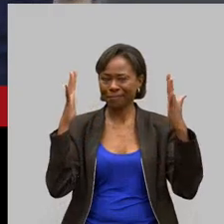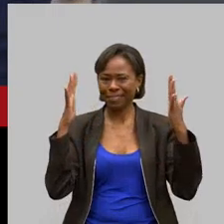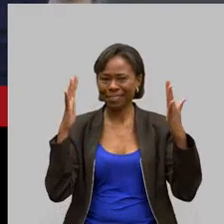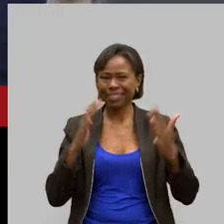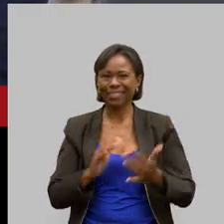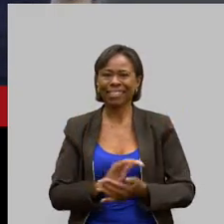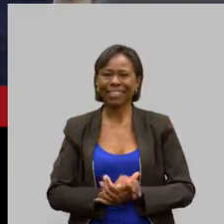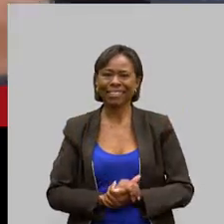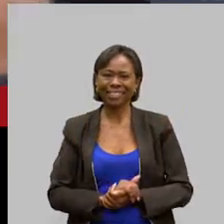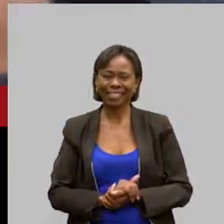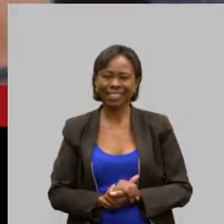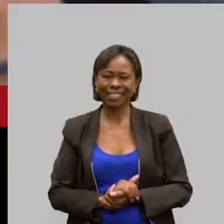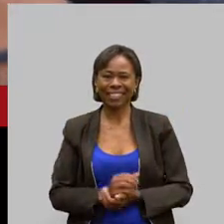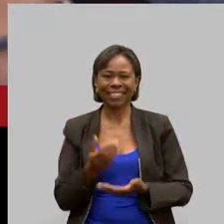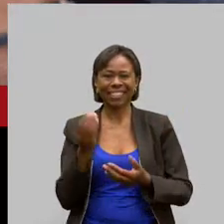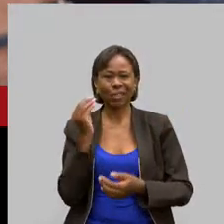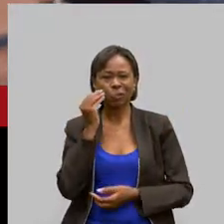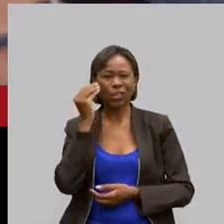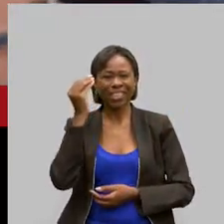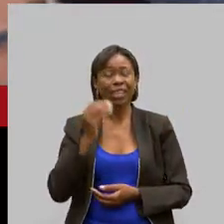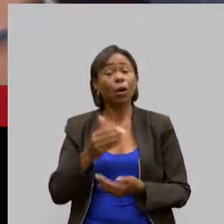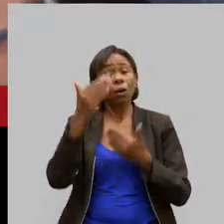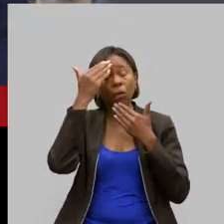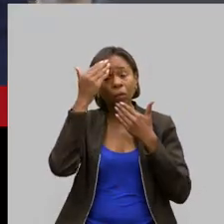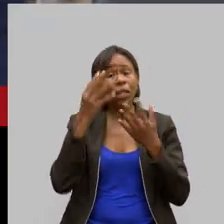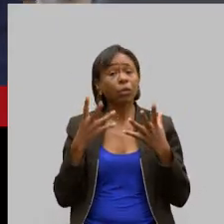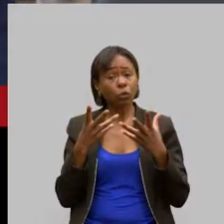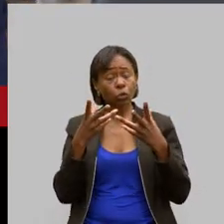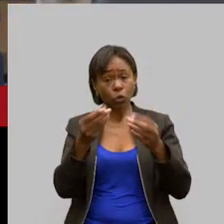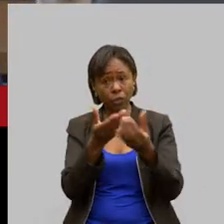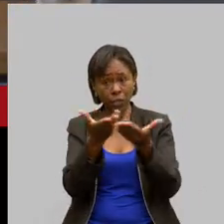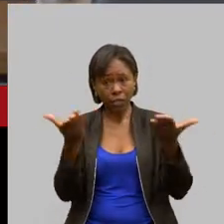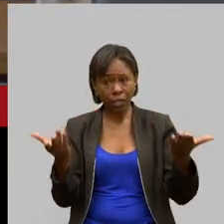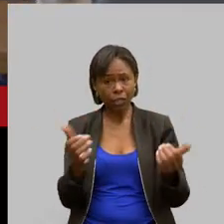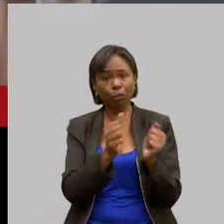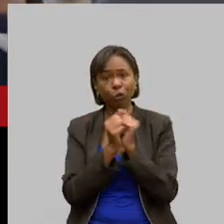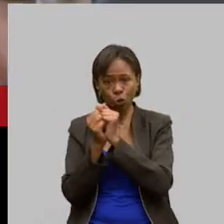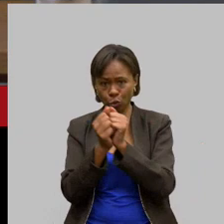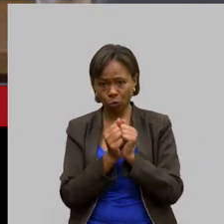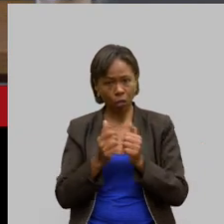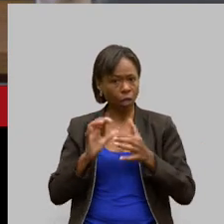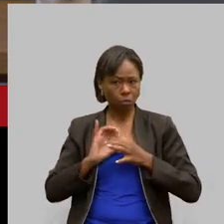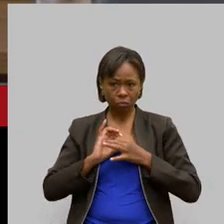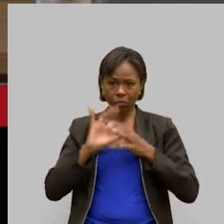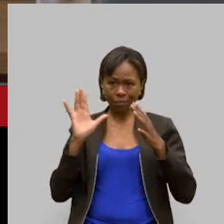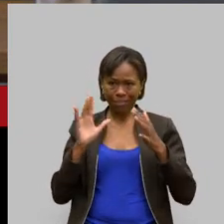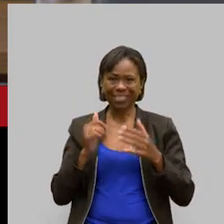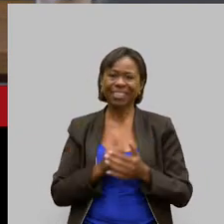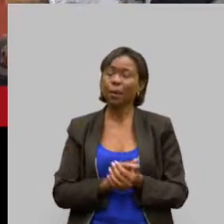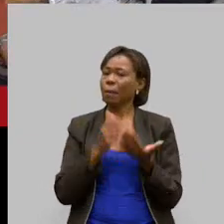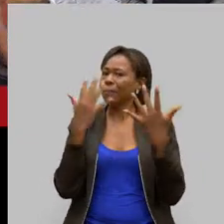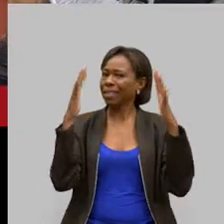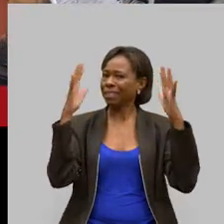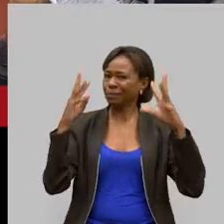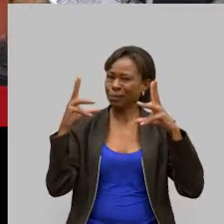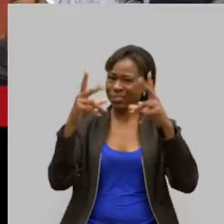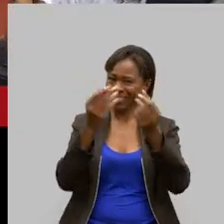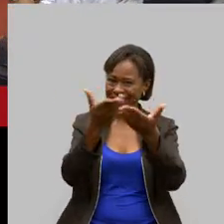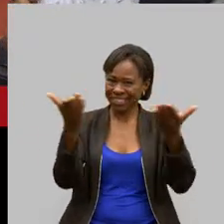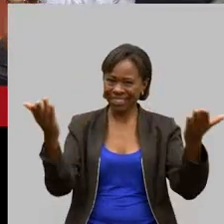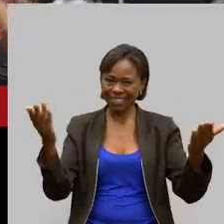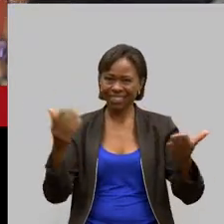participar um beijo então Obrigado pessoal estamos juntos tô aqui à disposição viu Cristiano Parabéns para todos e